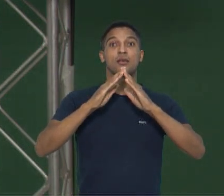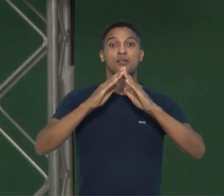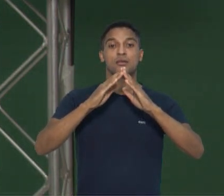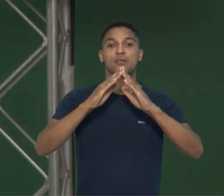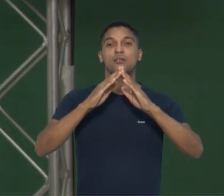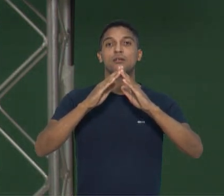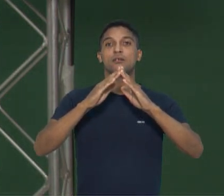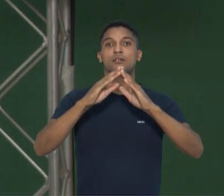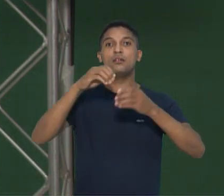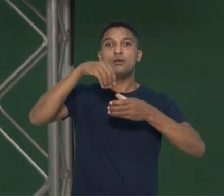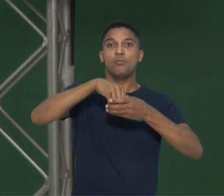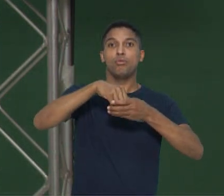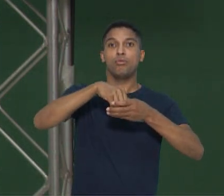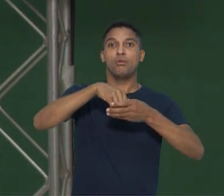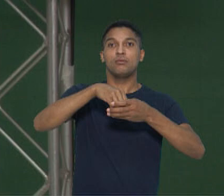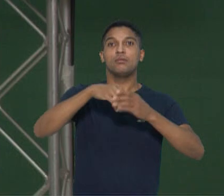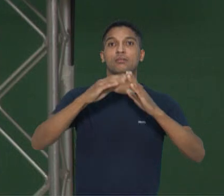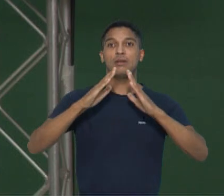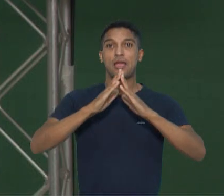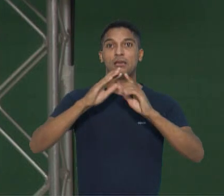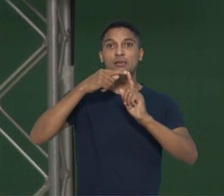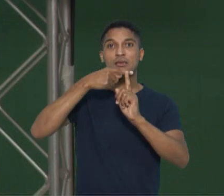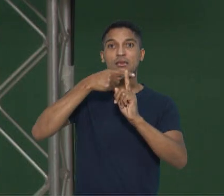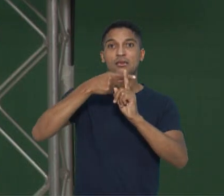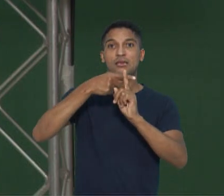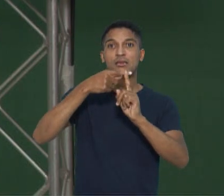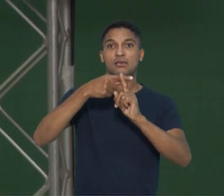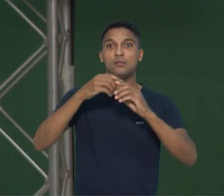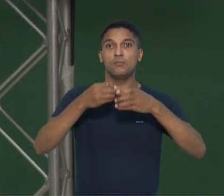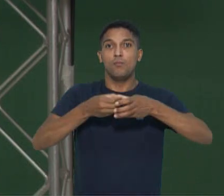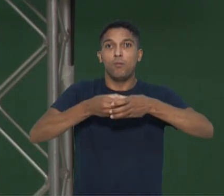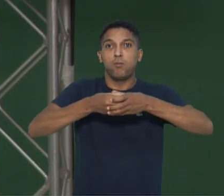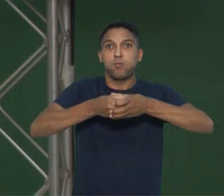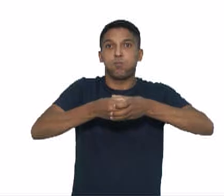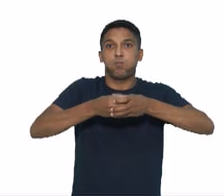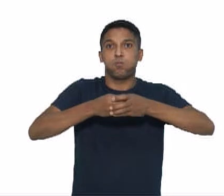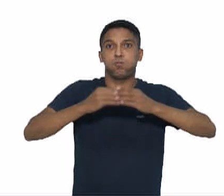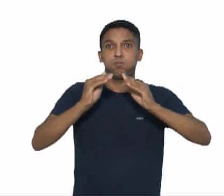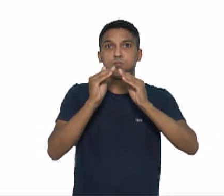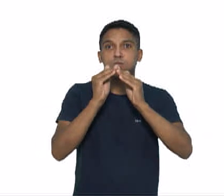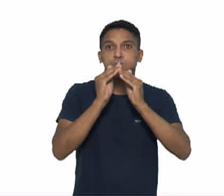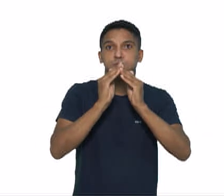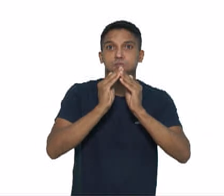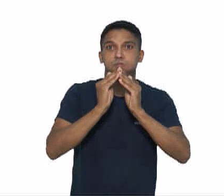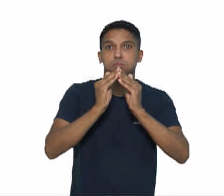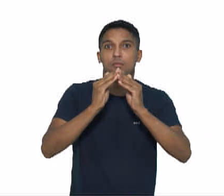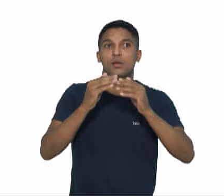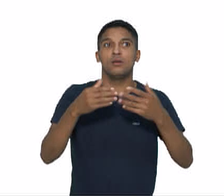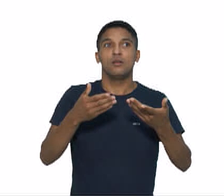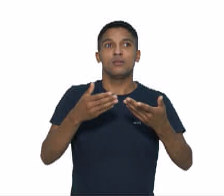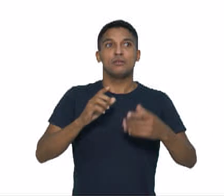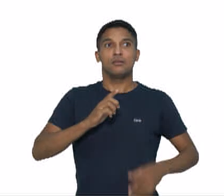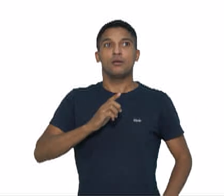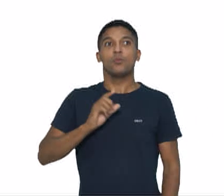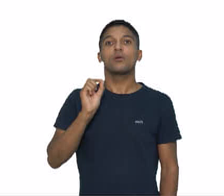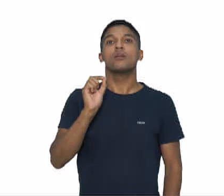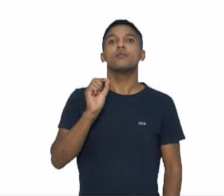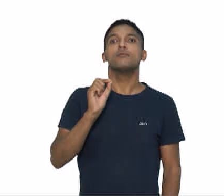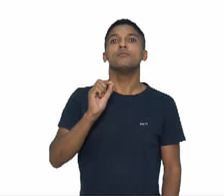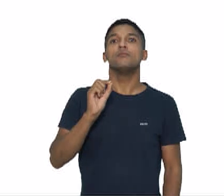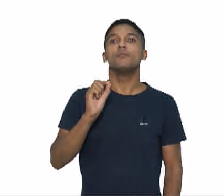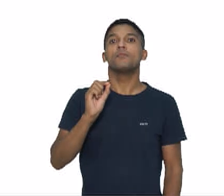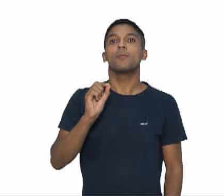de figuras dentro das igrejas. Notem ali, nós temos... Essa é uma imagem da igreja lá de São Paulo, a primeira igreja